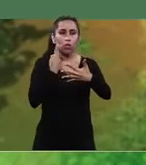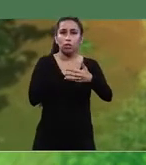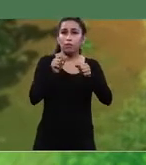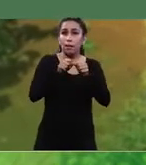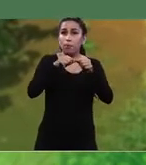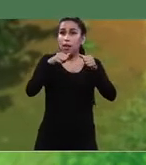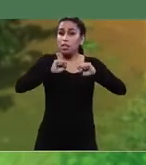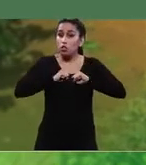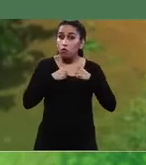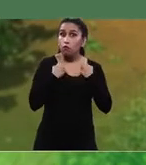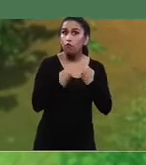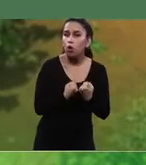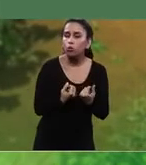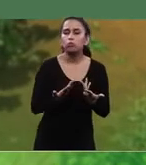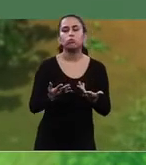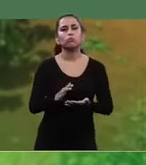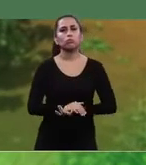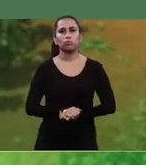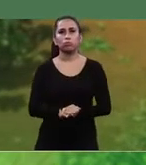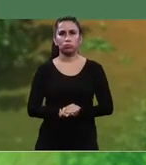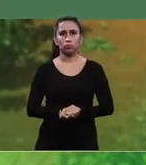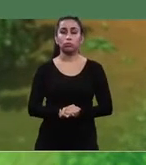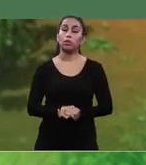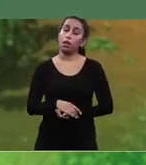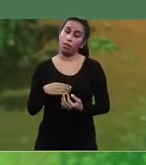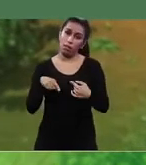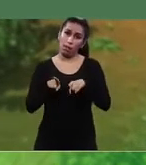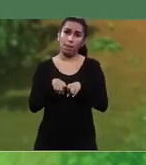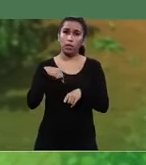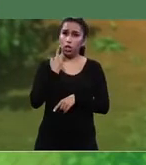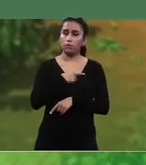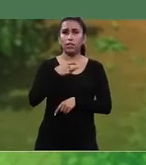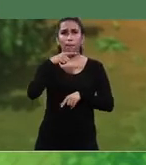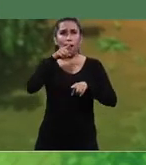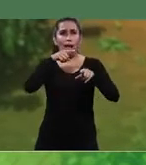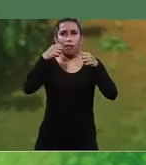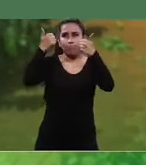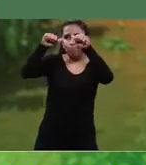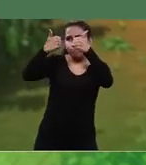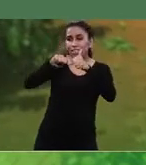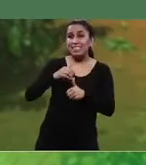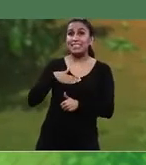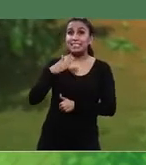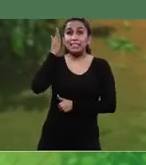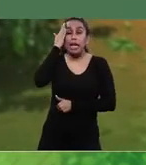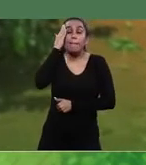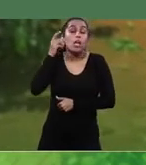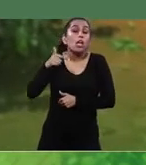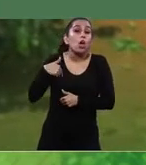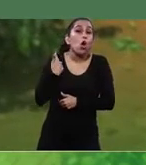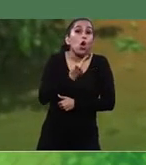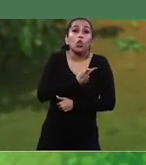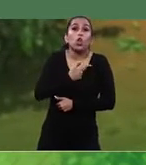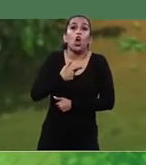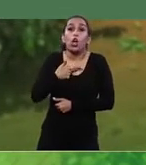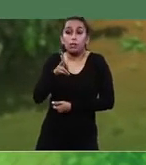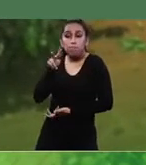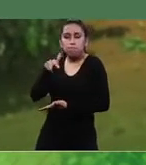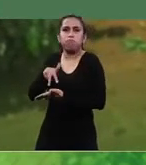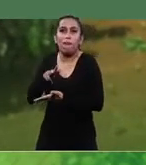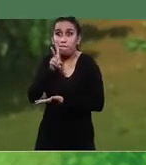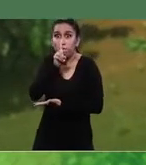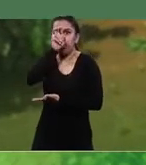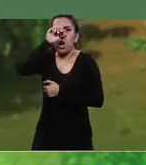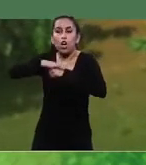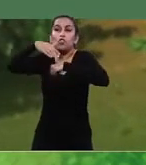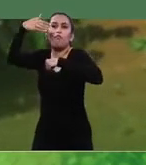prospecção, mercados onde já estamos nos consolidando, mas ainda não somos líderes de mercado, que é a consolidação, a manutenção,